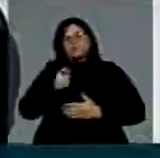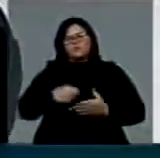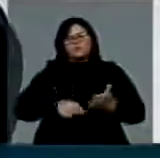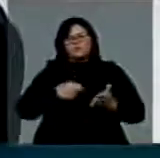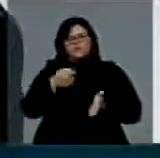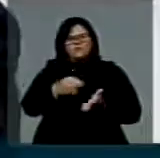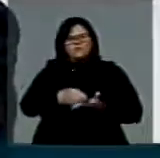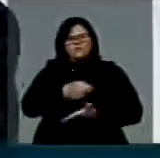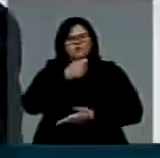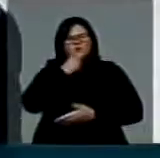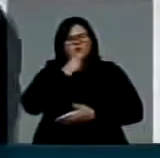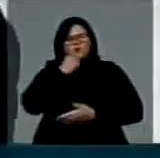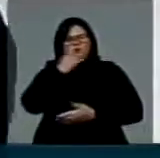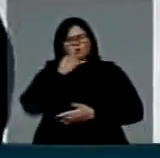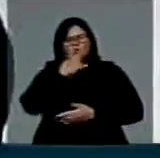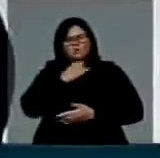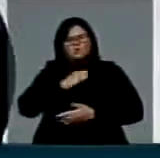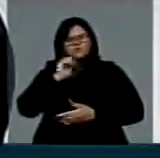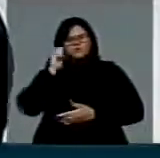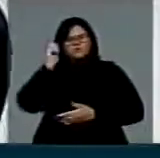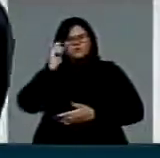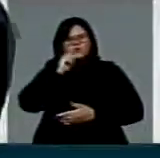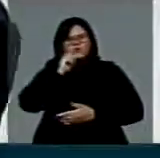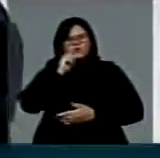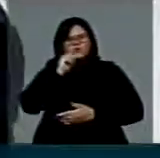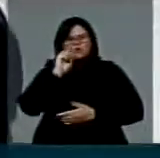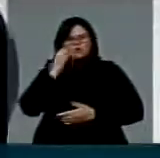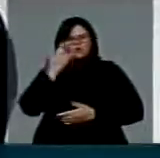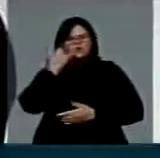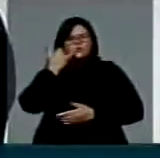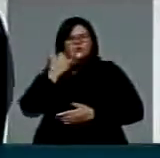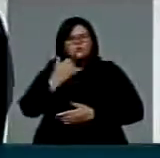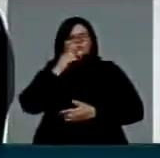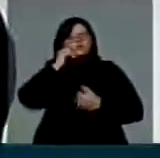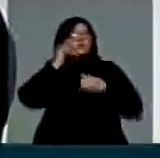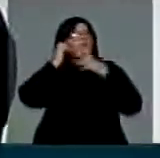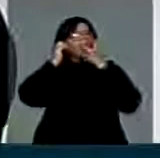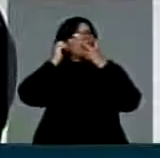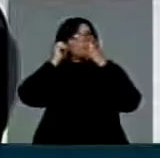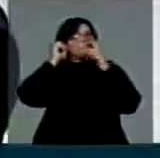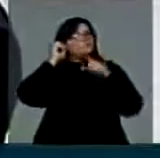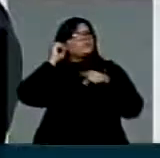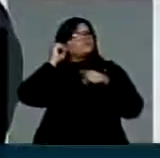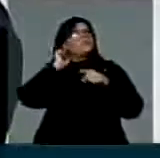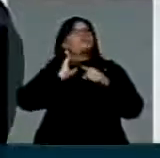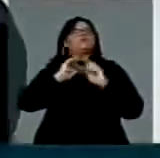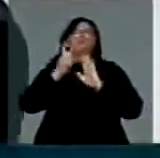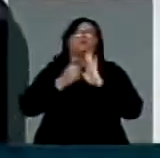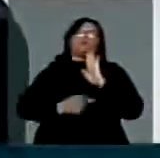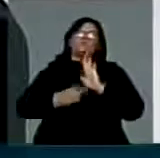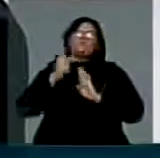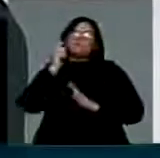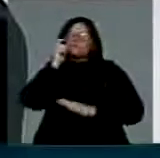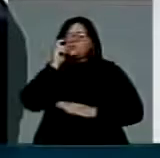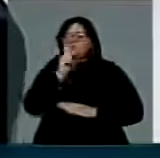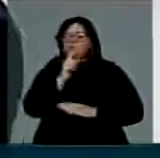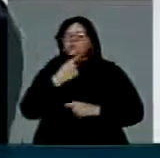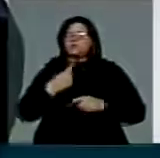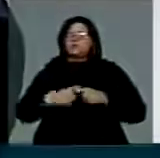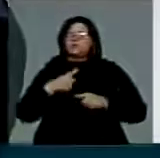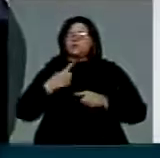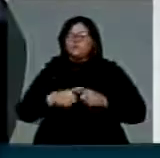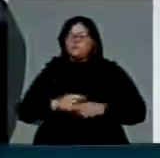com contas de energia, água, telefone. Eu acho que é um projeto interessante